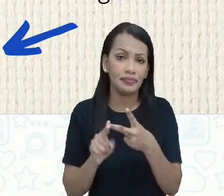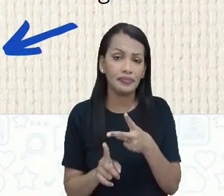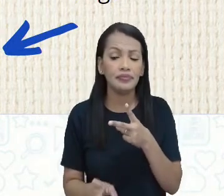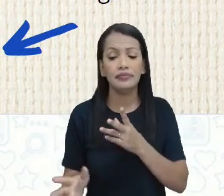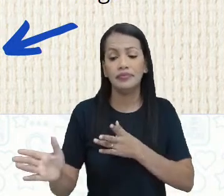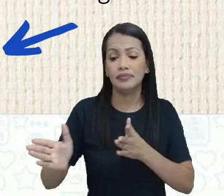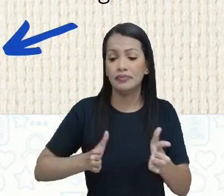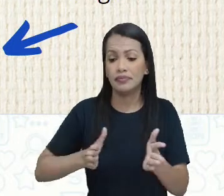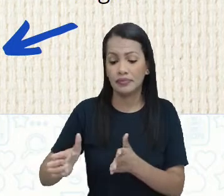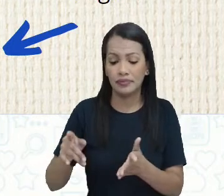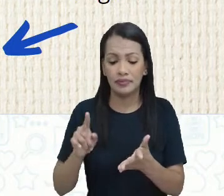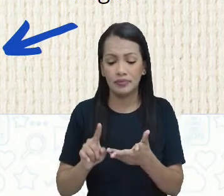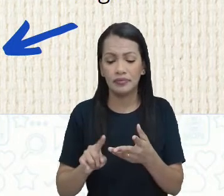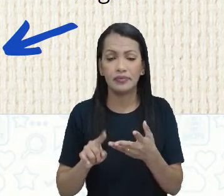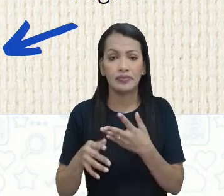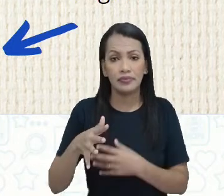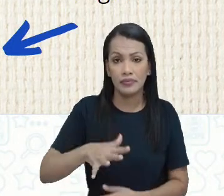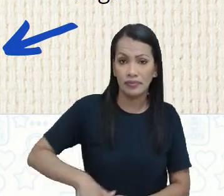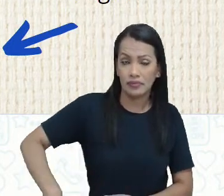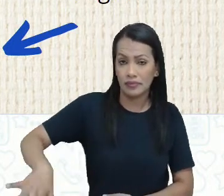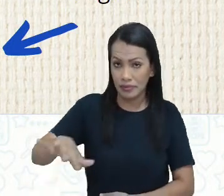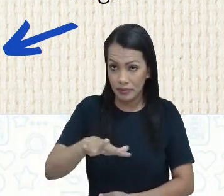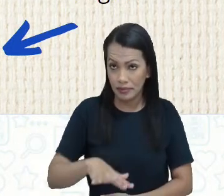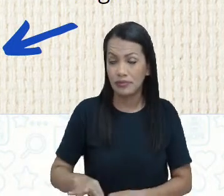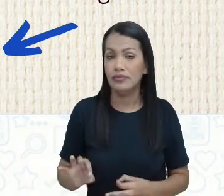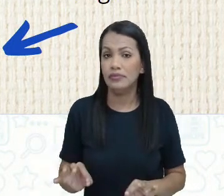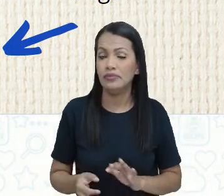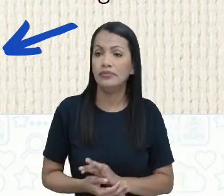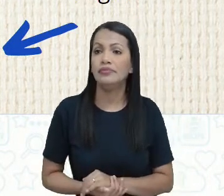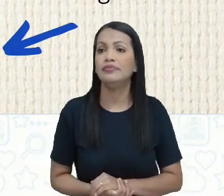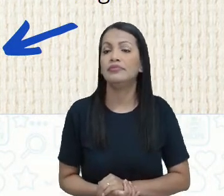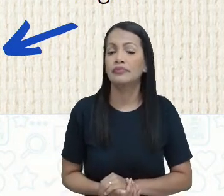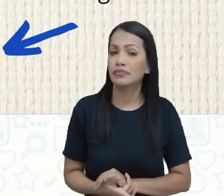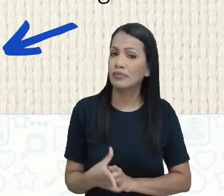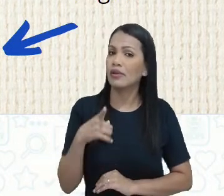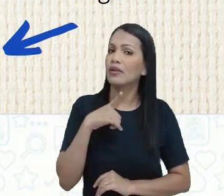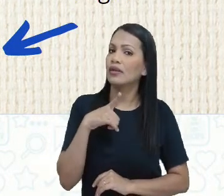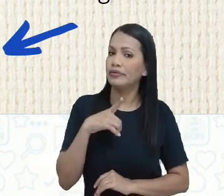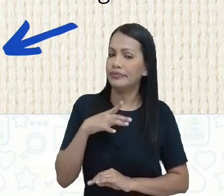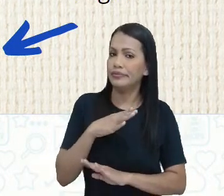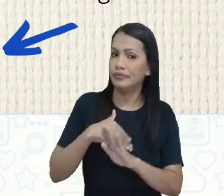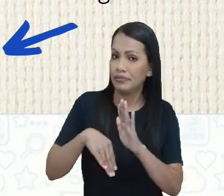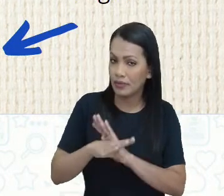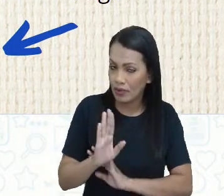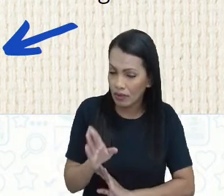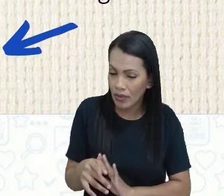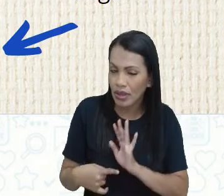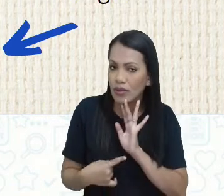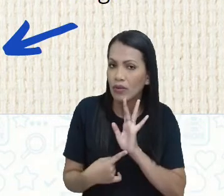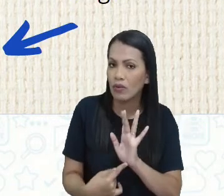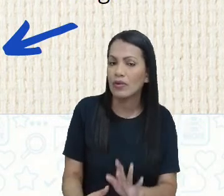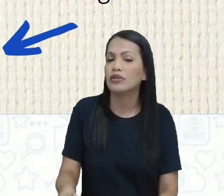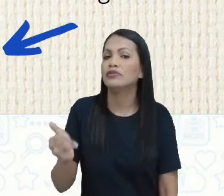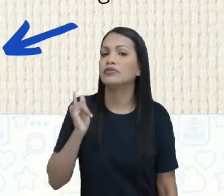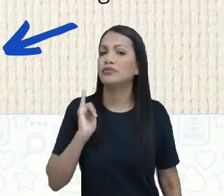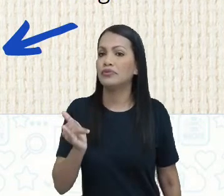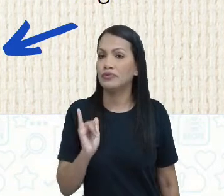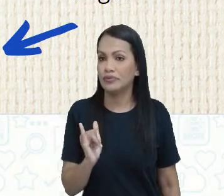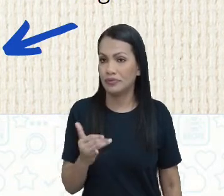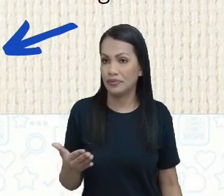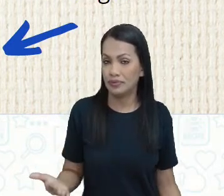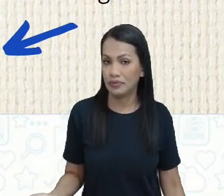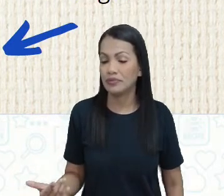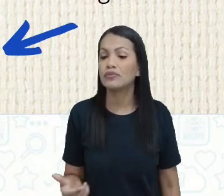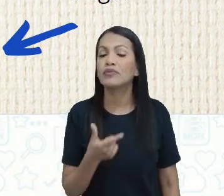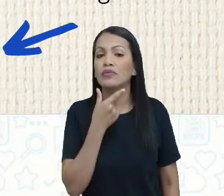do espaço, de um enredo inicial. A gente tem tudo isso colocado logo no comecinho do conto. A não ser o marido,